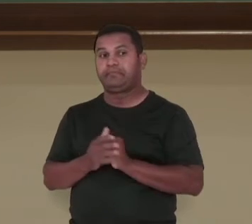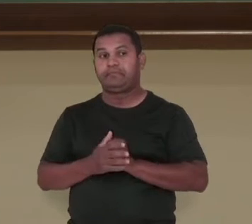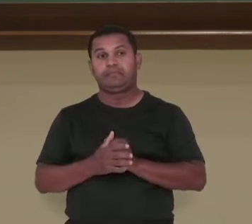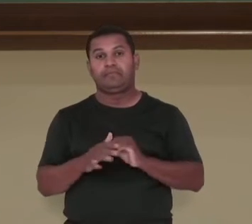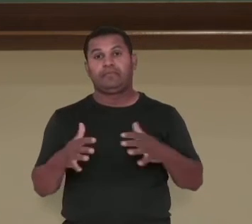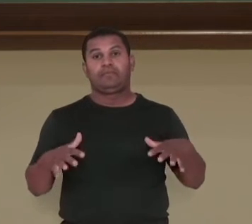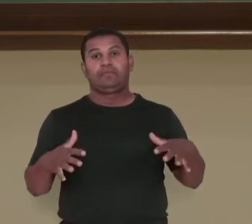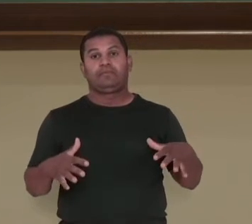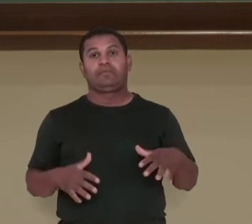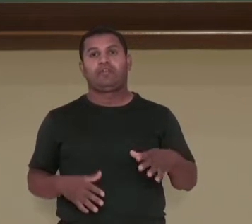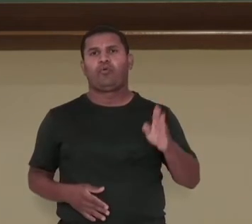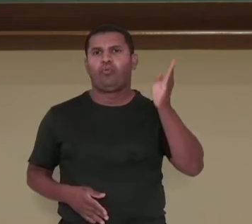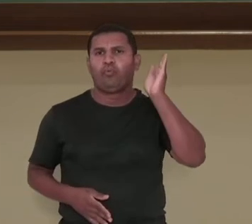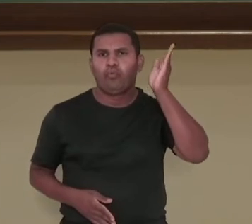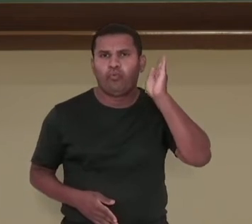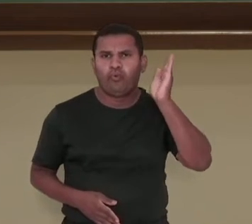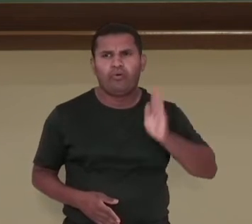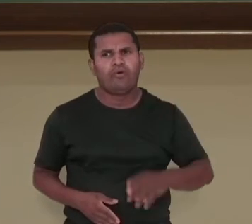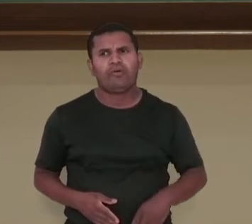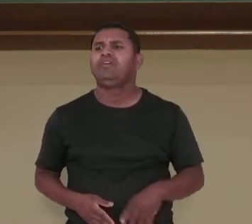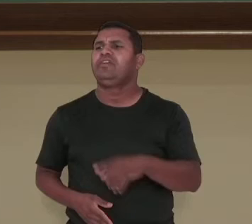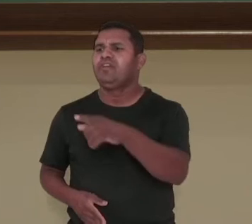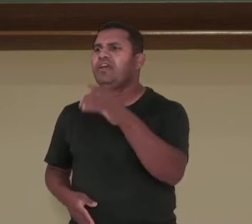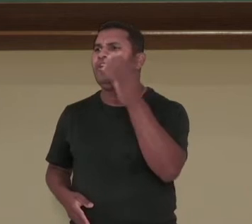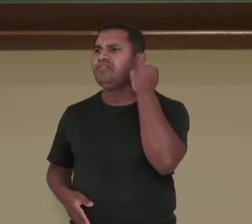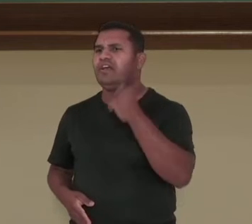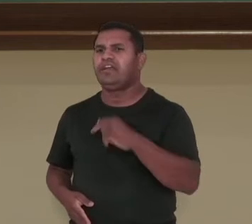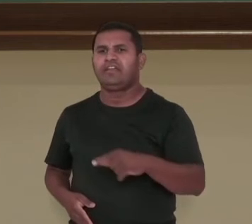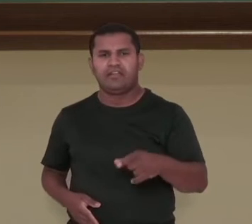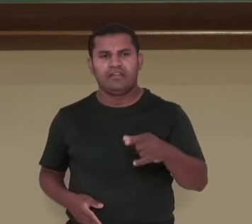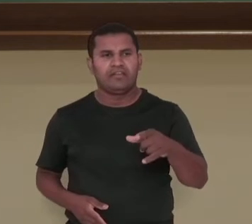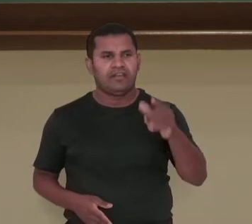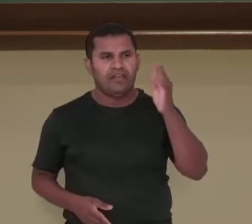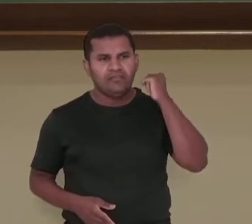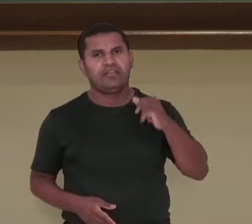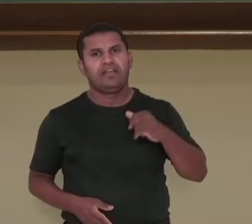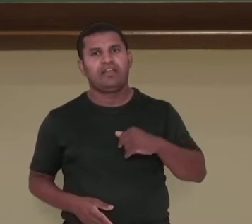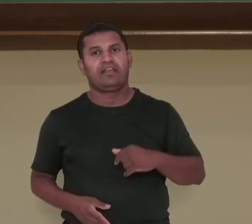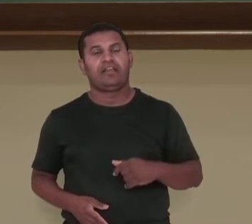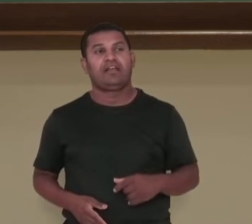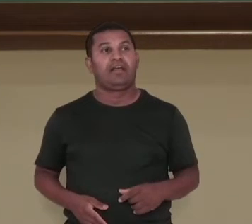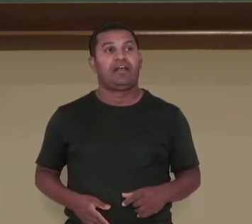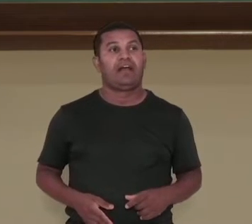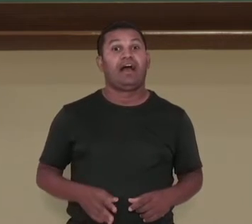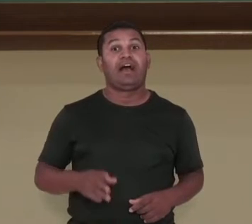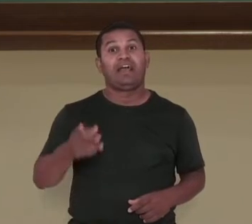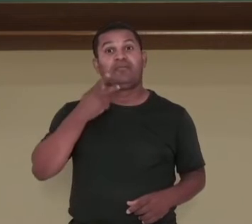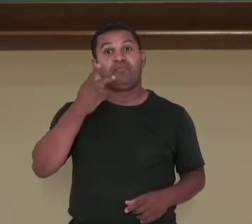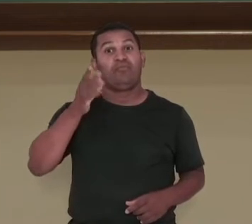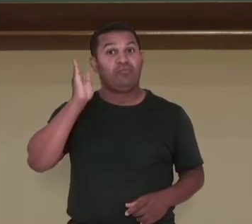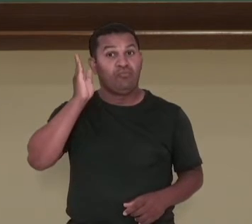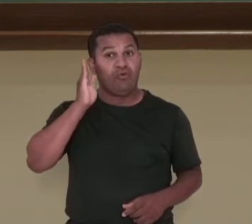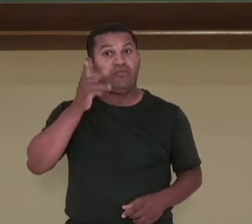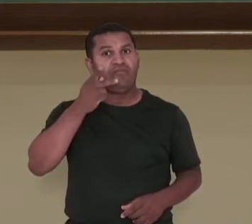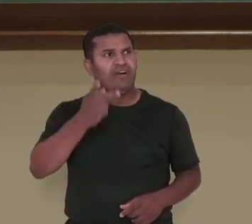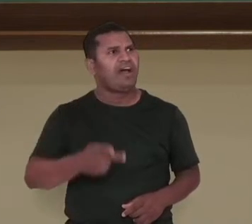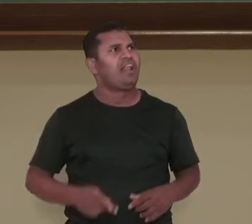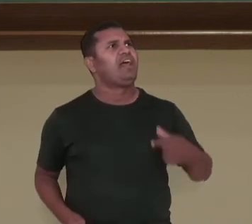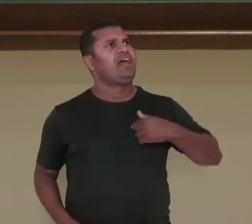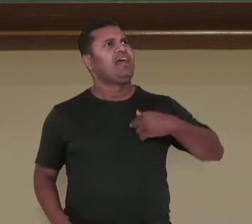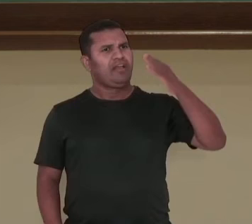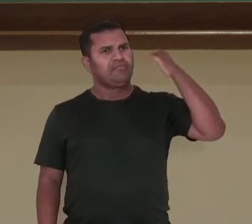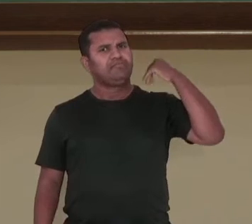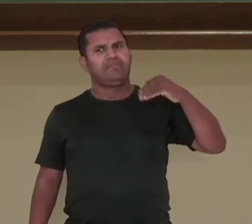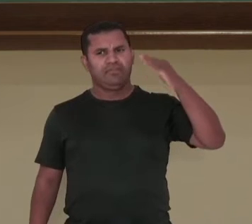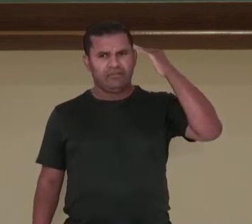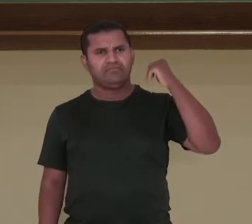mas o burro tá lá falando, eu sei, né? E aí, provavelmente vocês já viram isso. Então, o burro, ele tem uma atitude